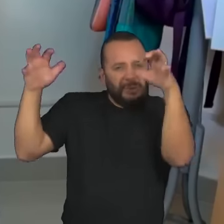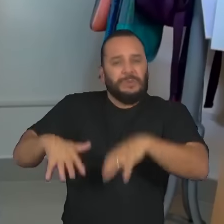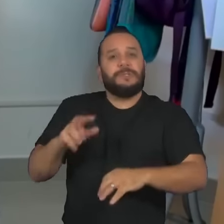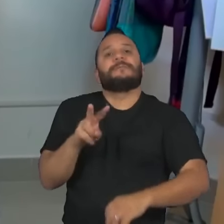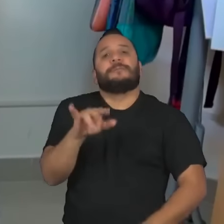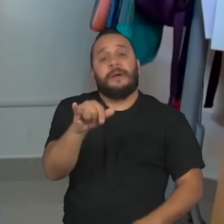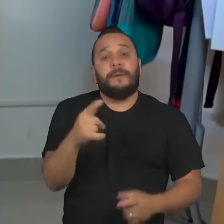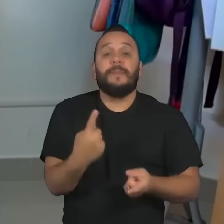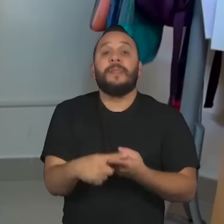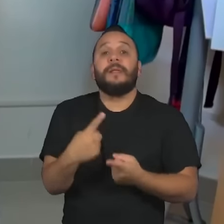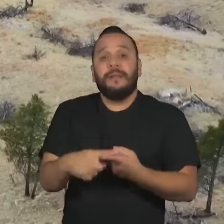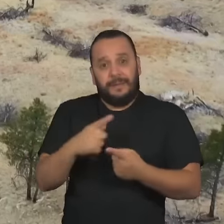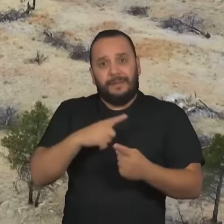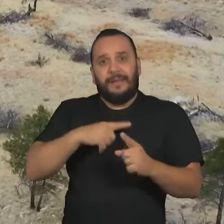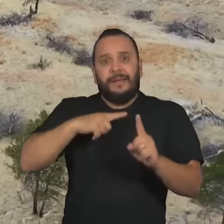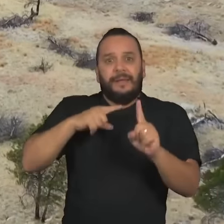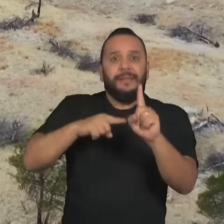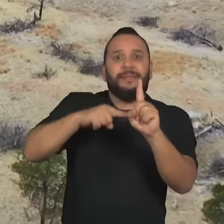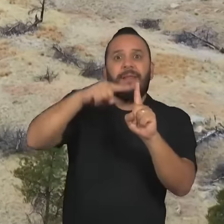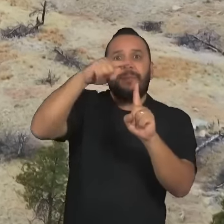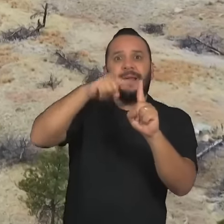que faz o evento ser extremo.